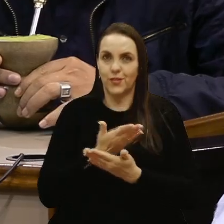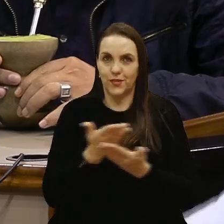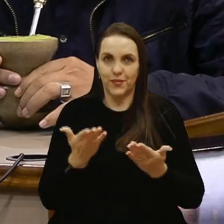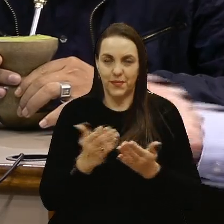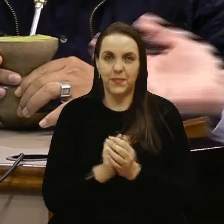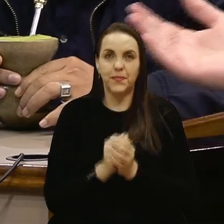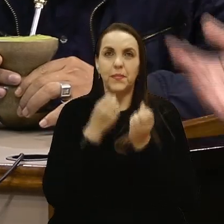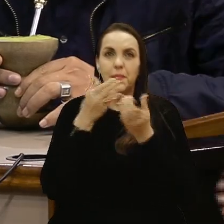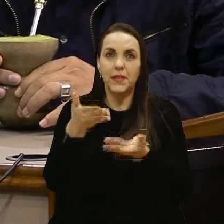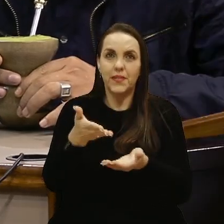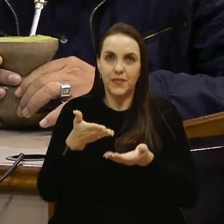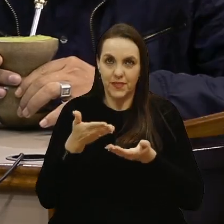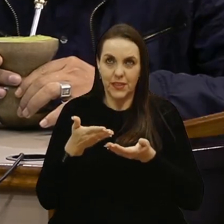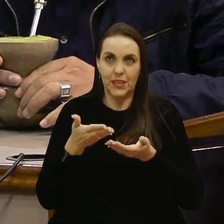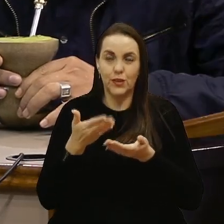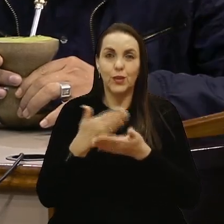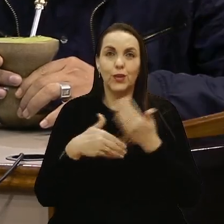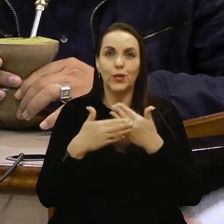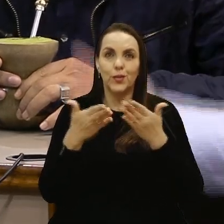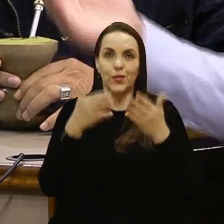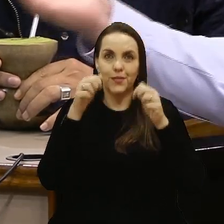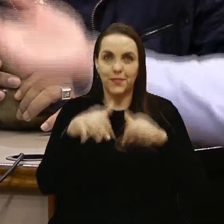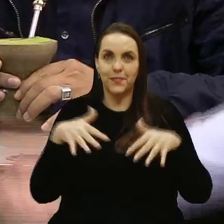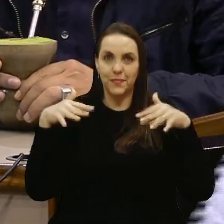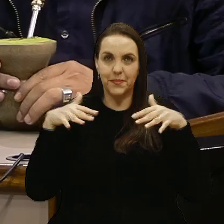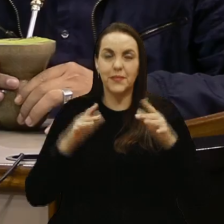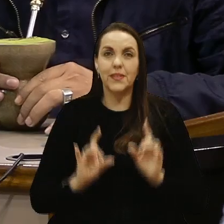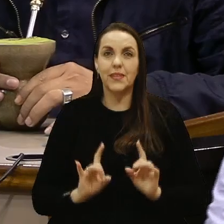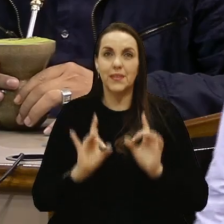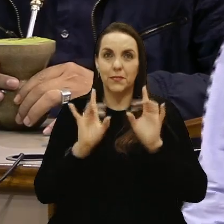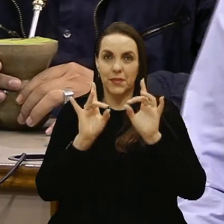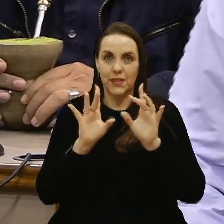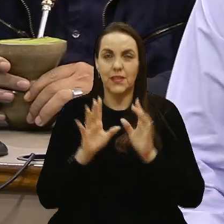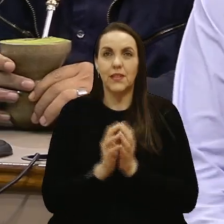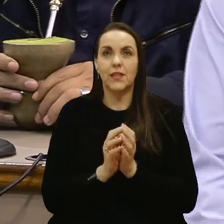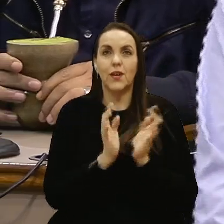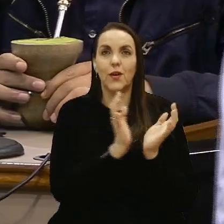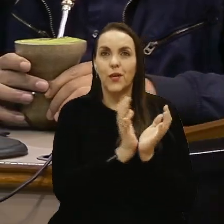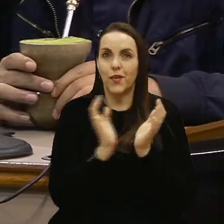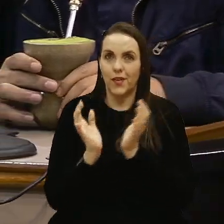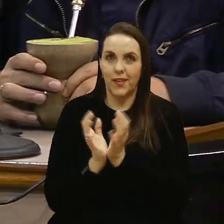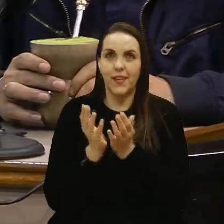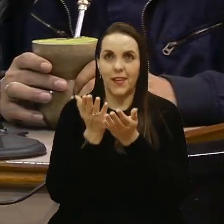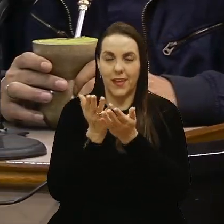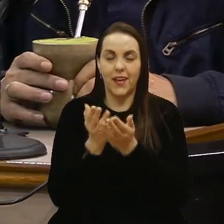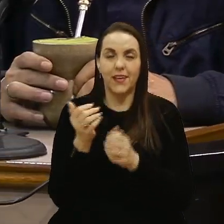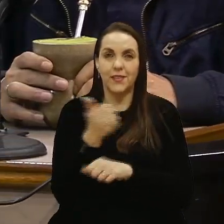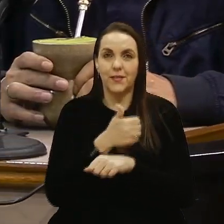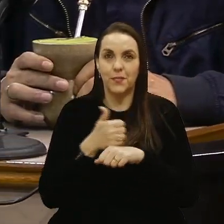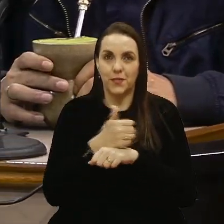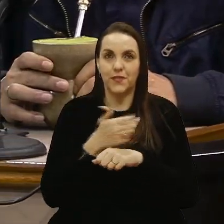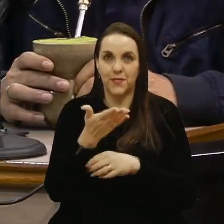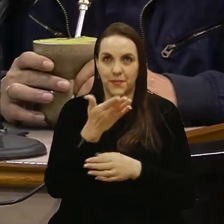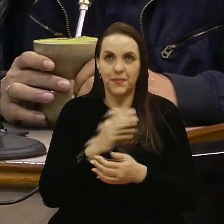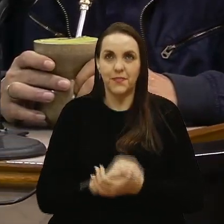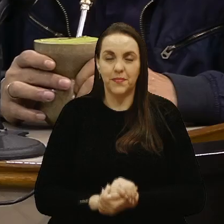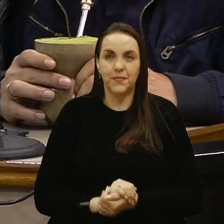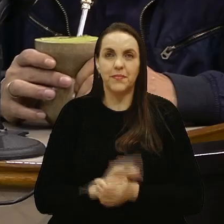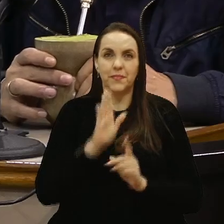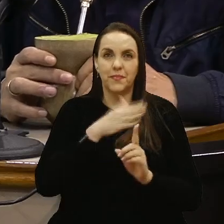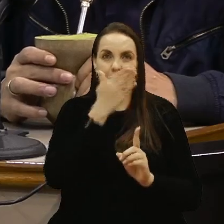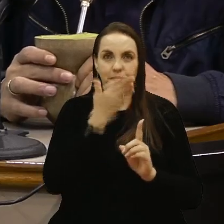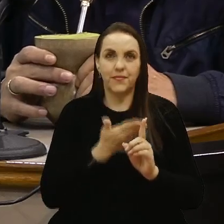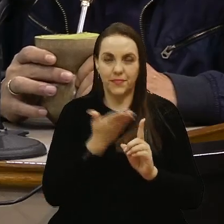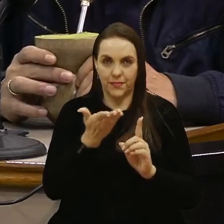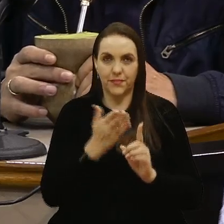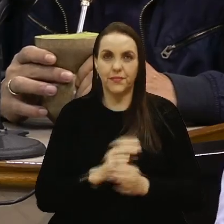dar as boas-vindas para todos aqui no plenário, em especial os colegas aí de profissão que vão ser